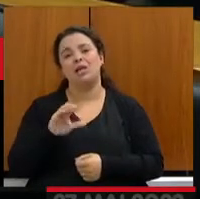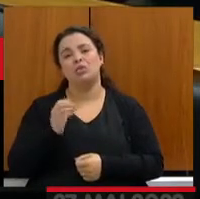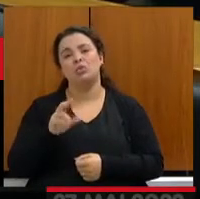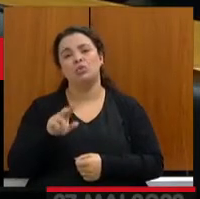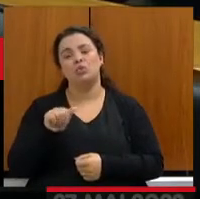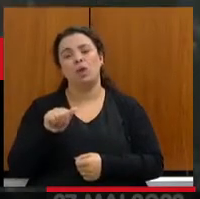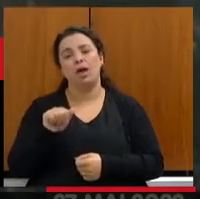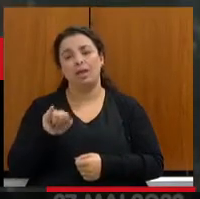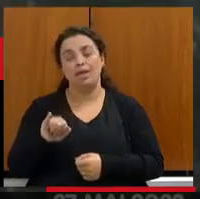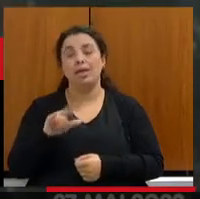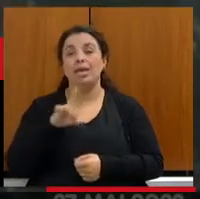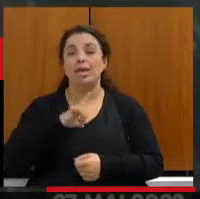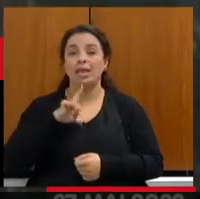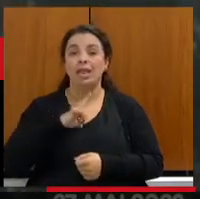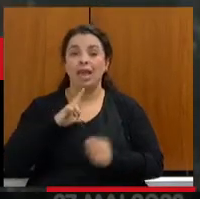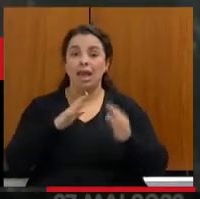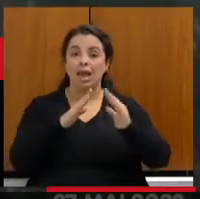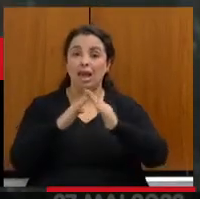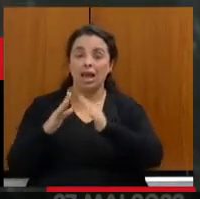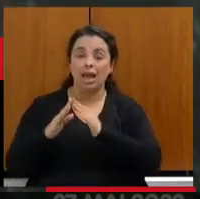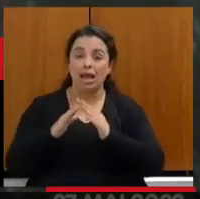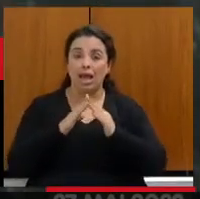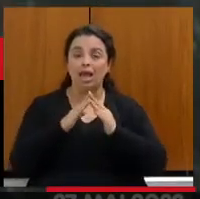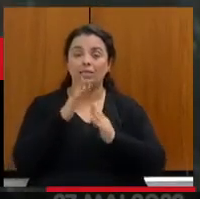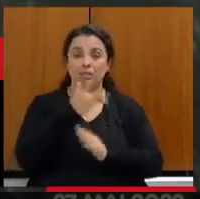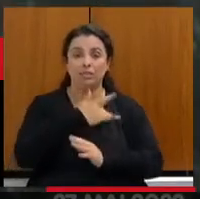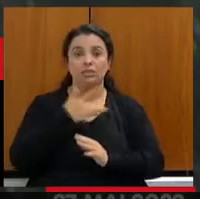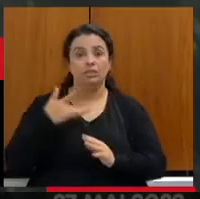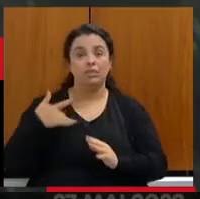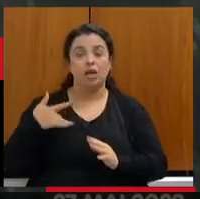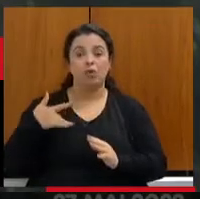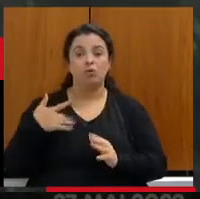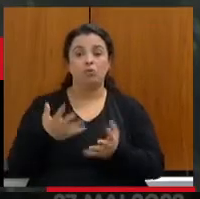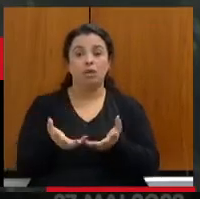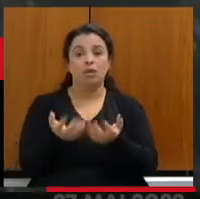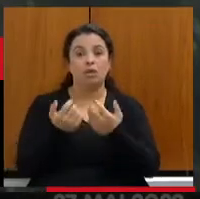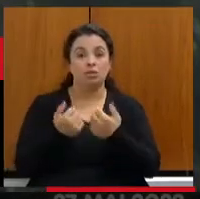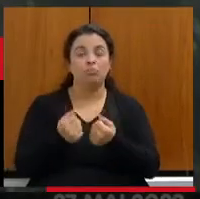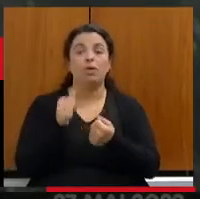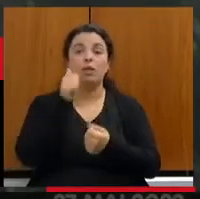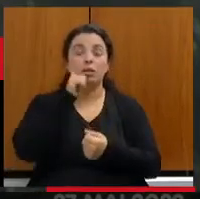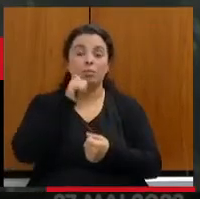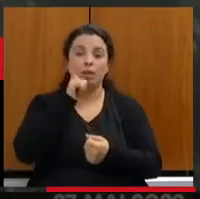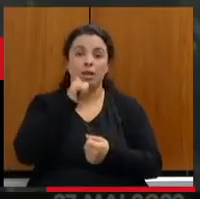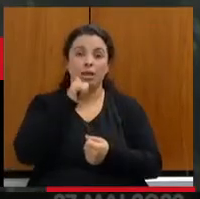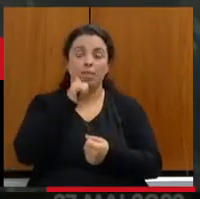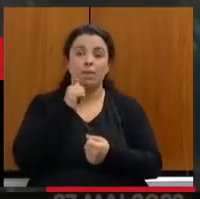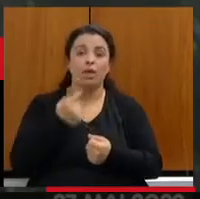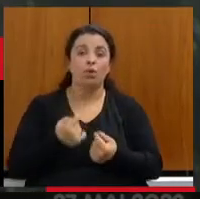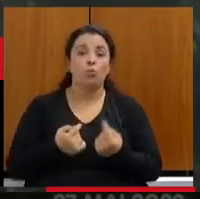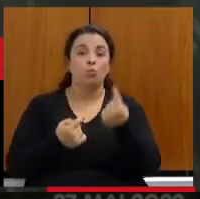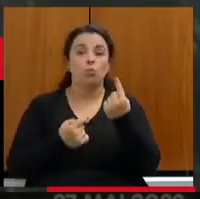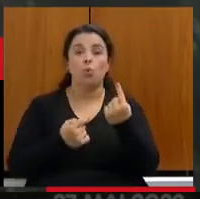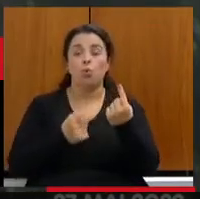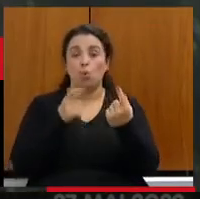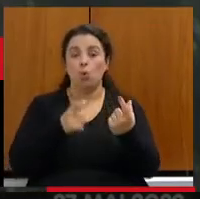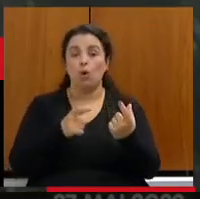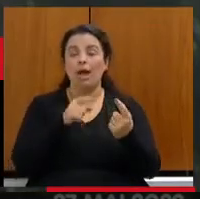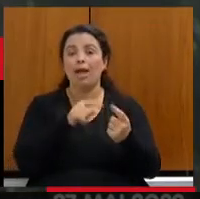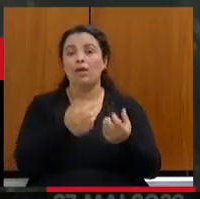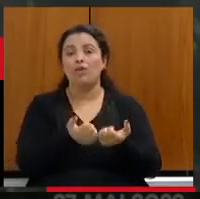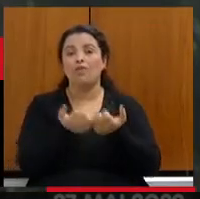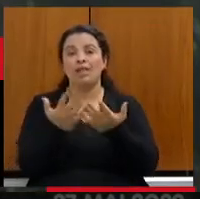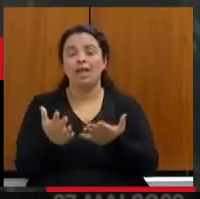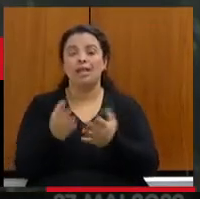criadas unidades de Atendimento à saúde da mulher para que em um só lugar né ofertar seus